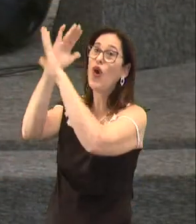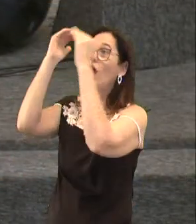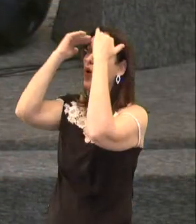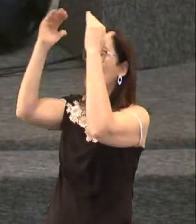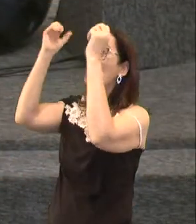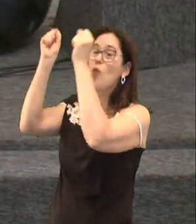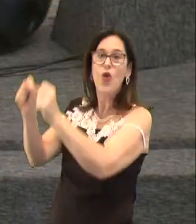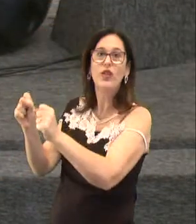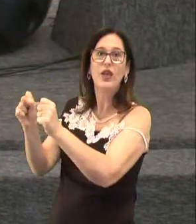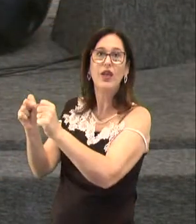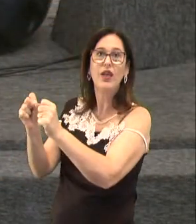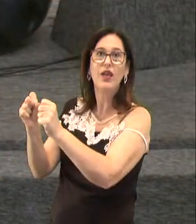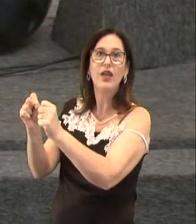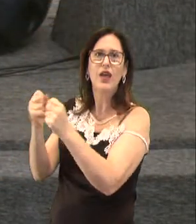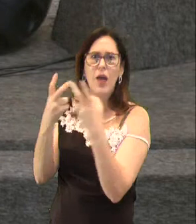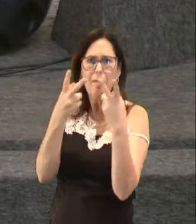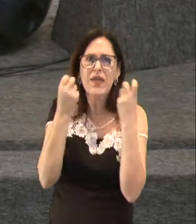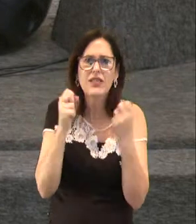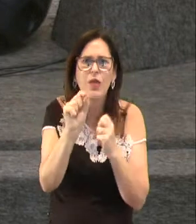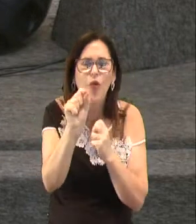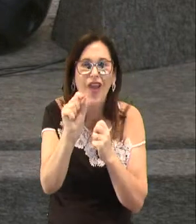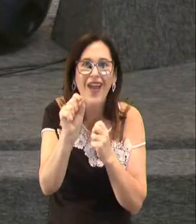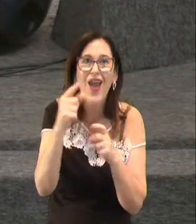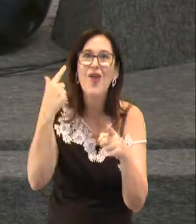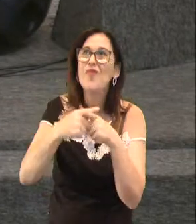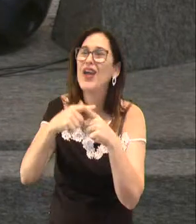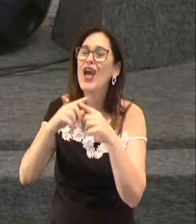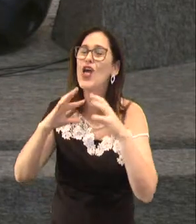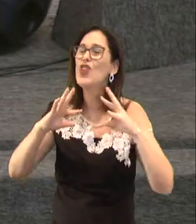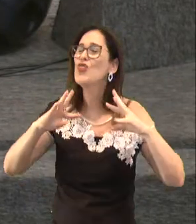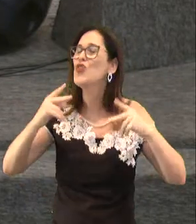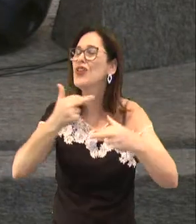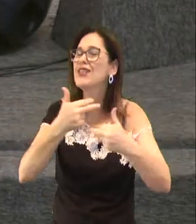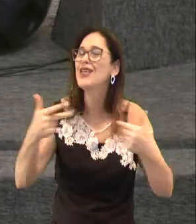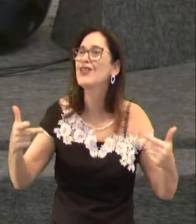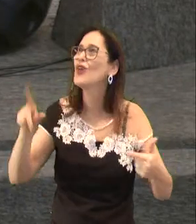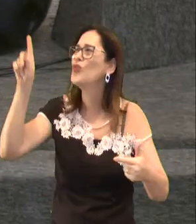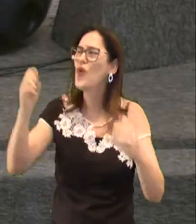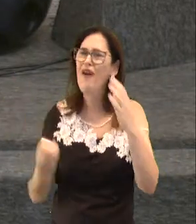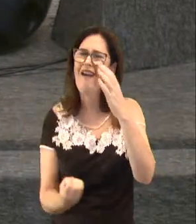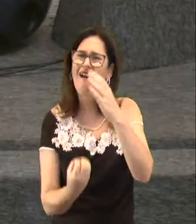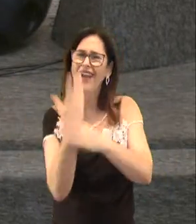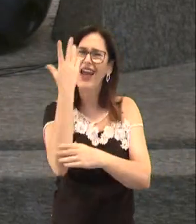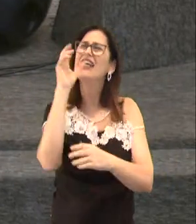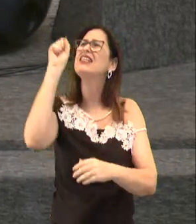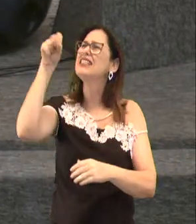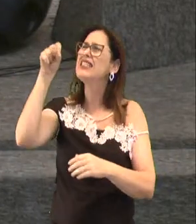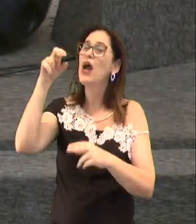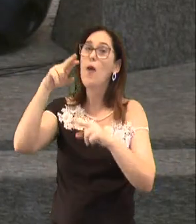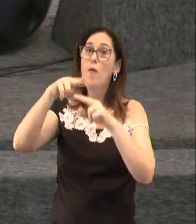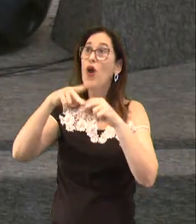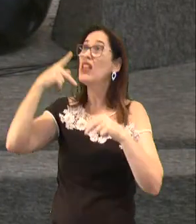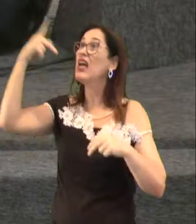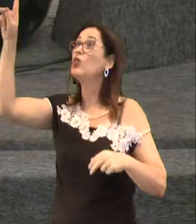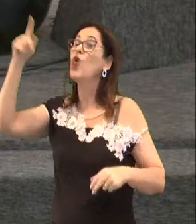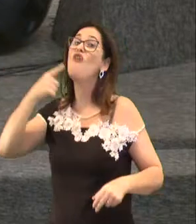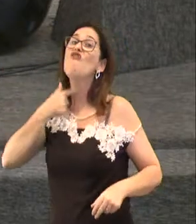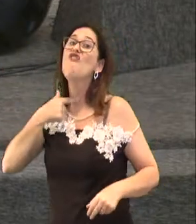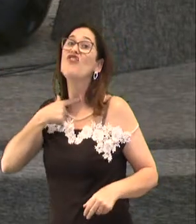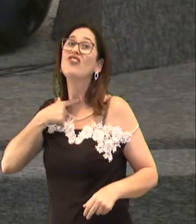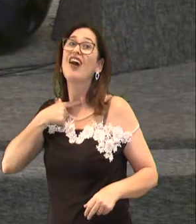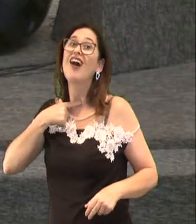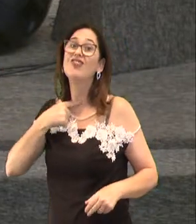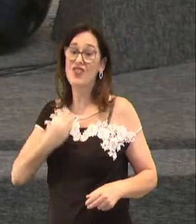honra e o poder. E percebam aqui: porque todas as coisas tu criaste, sim, por causa da tua vontade